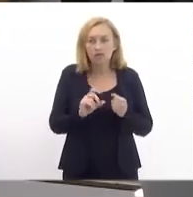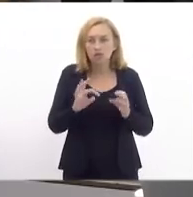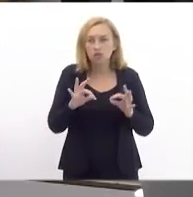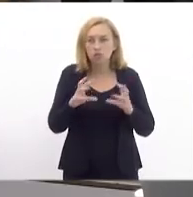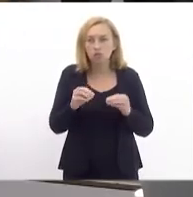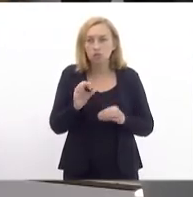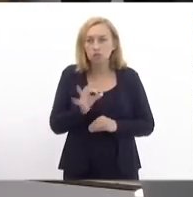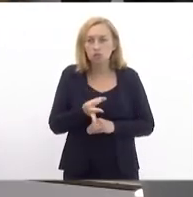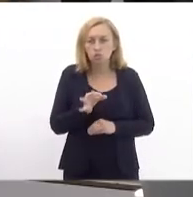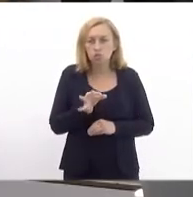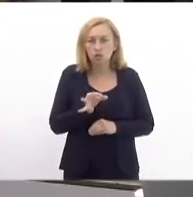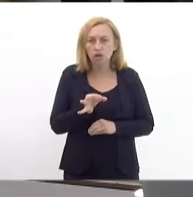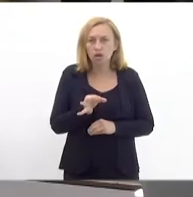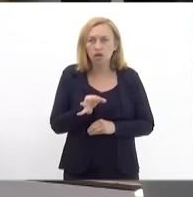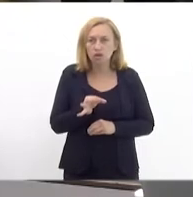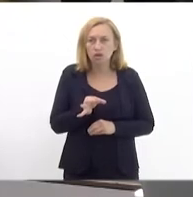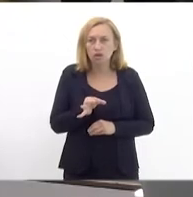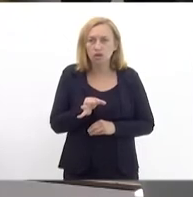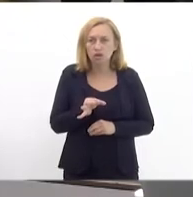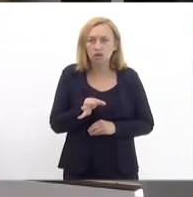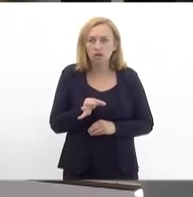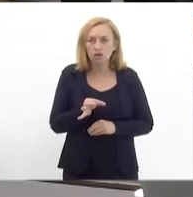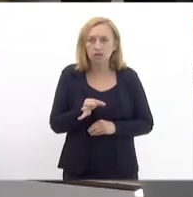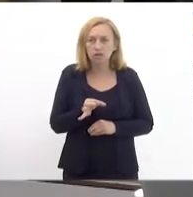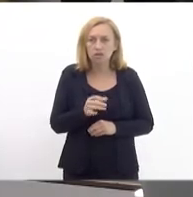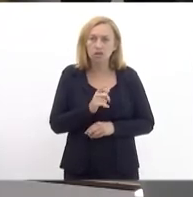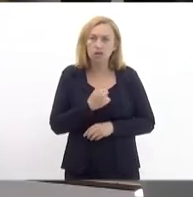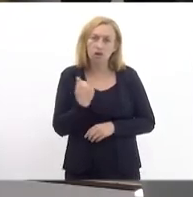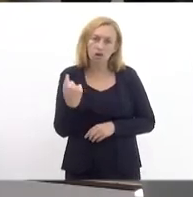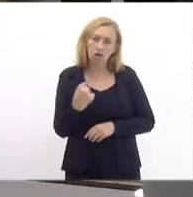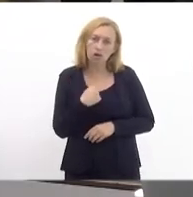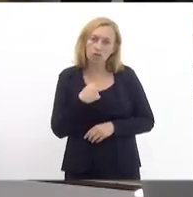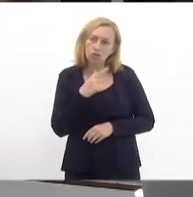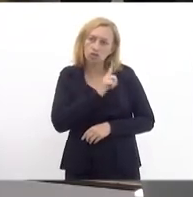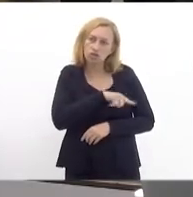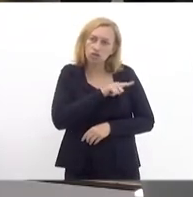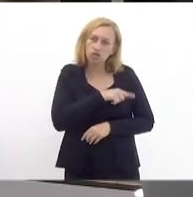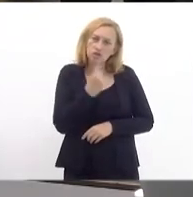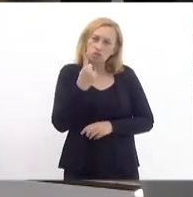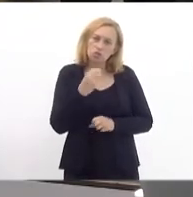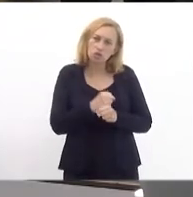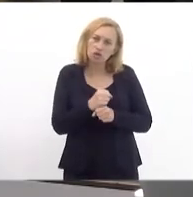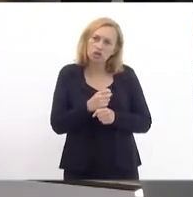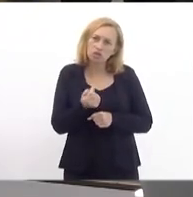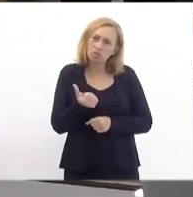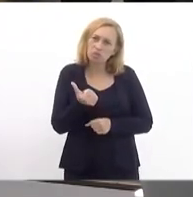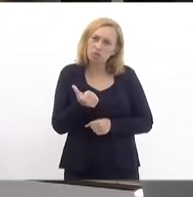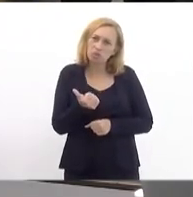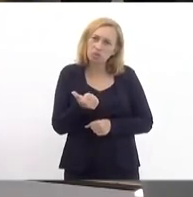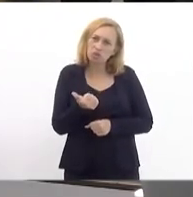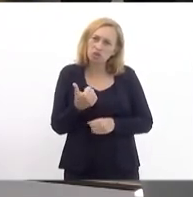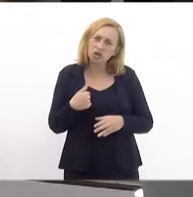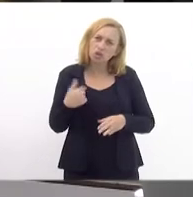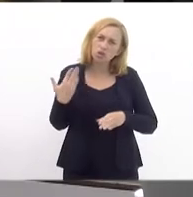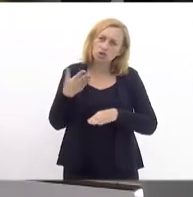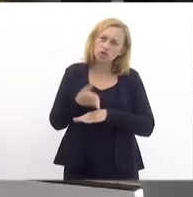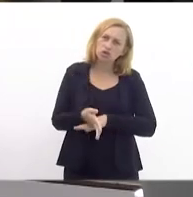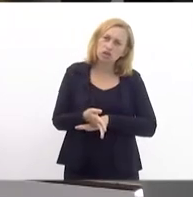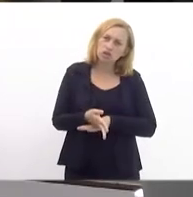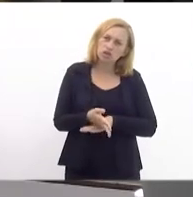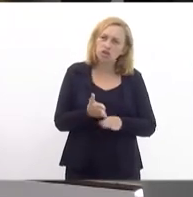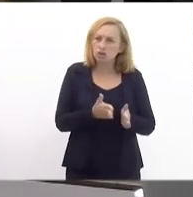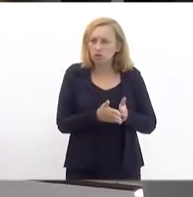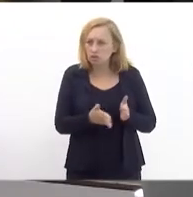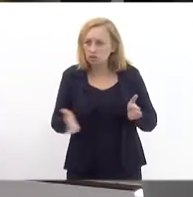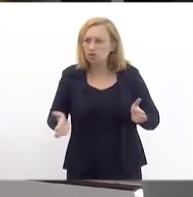possível. Eu estou na gerência, deve ter 1 ano e pouco. E quando eu cheguei, o processo